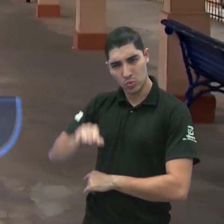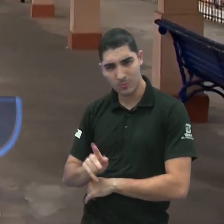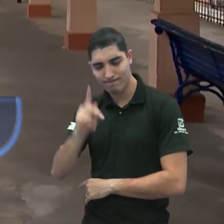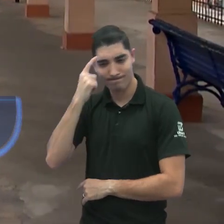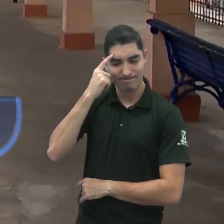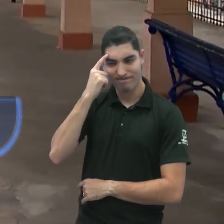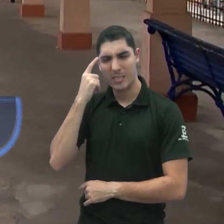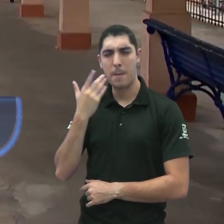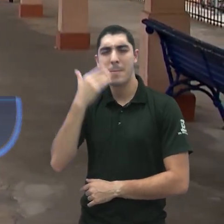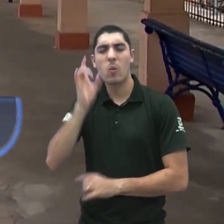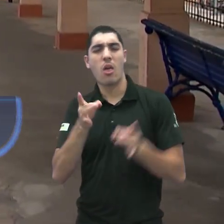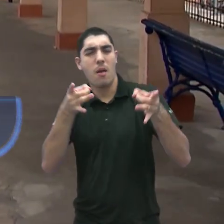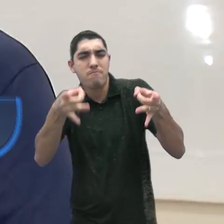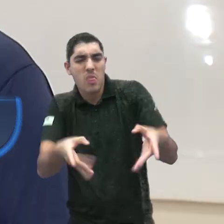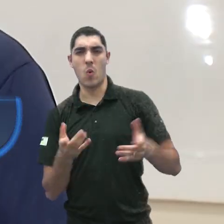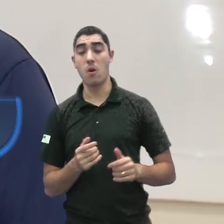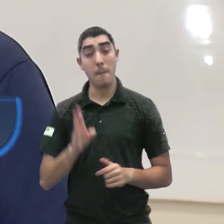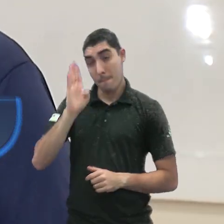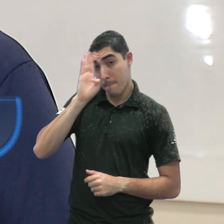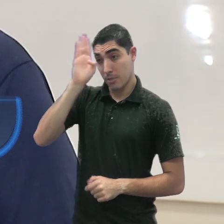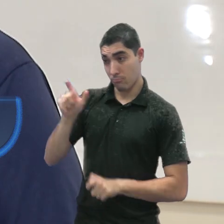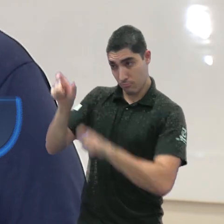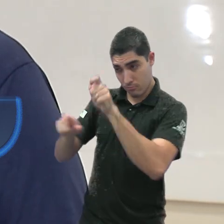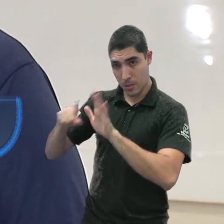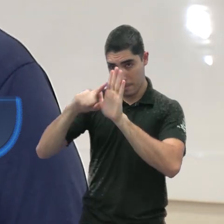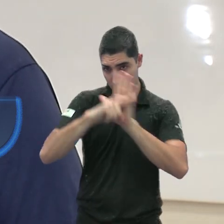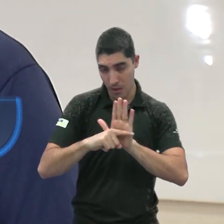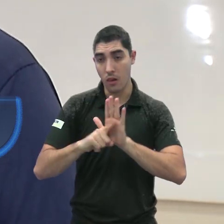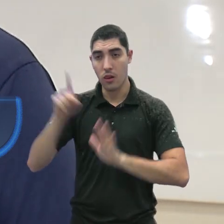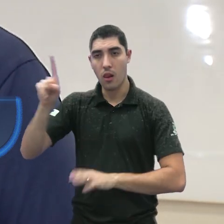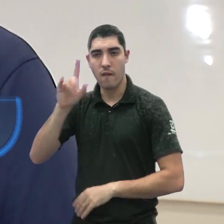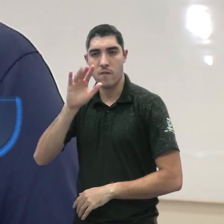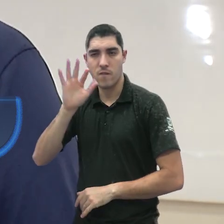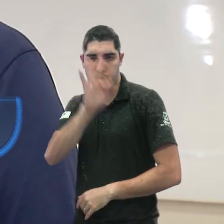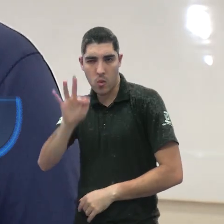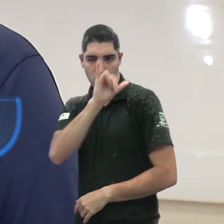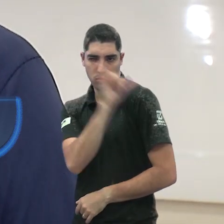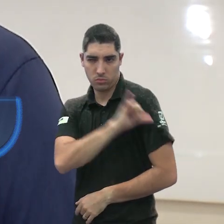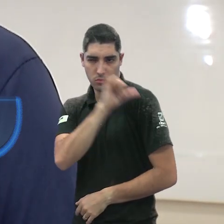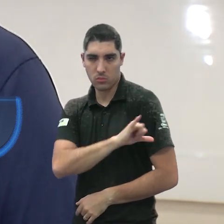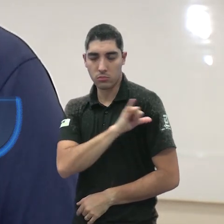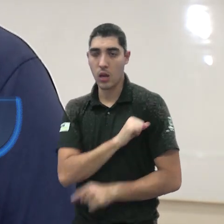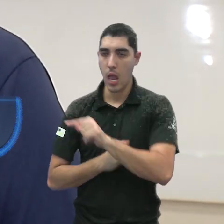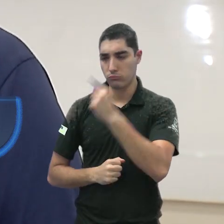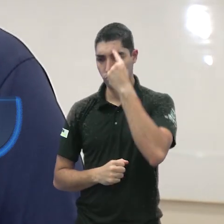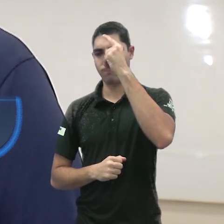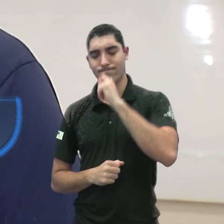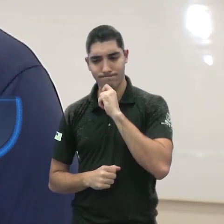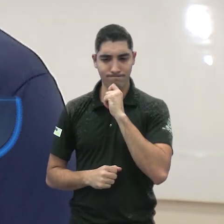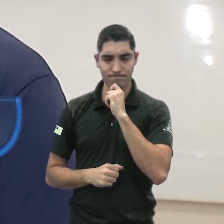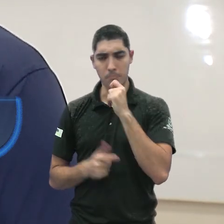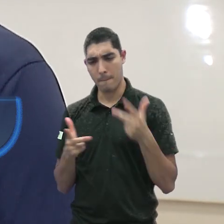gente pode citar, por exemplo, pesquisadores, principalmente da Universidade do Rio de Janeiro, que faz a seguinte